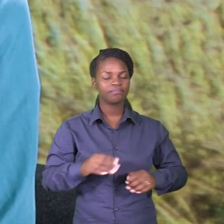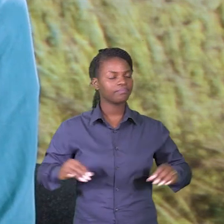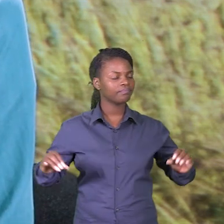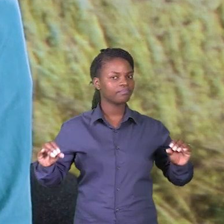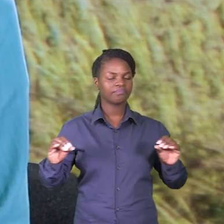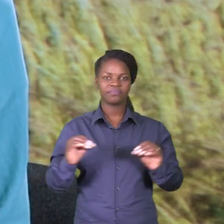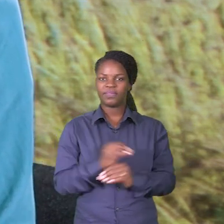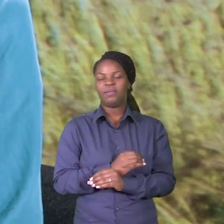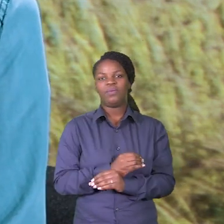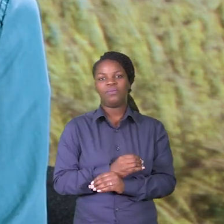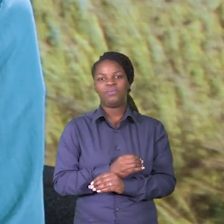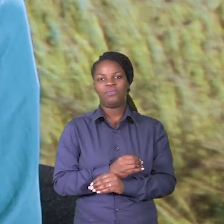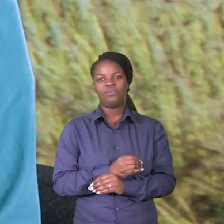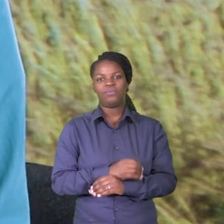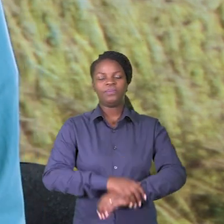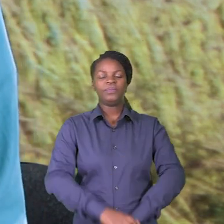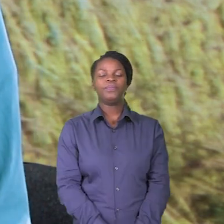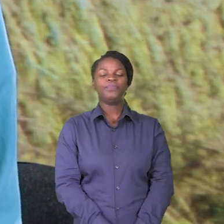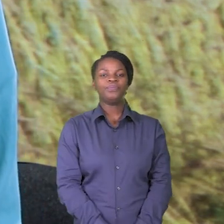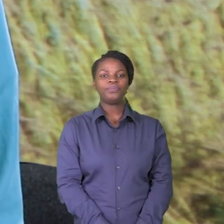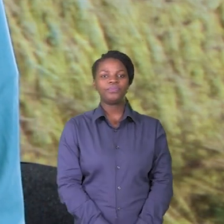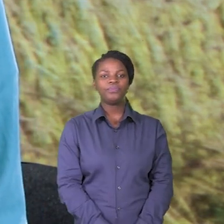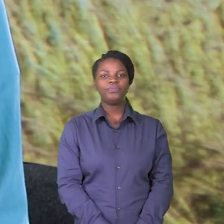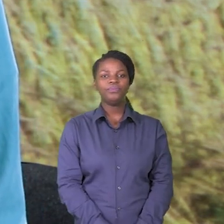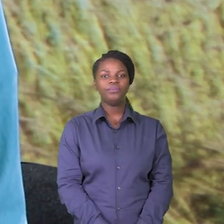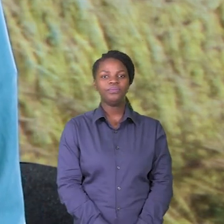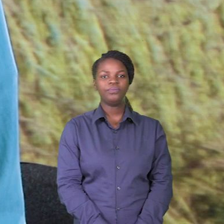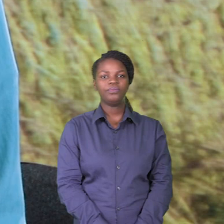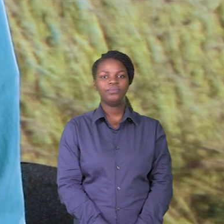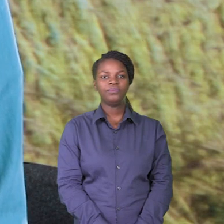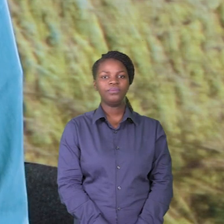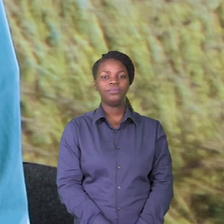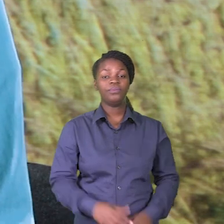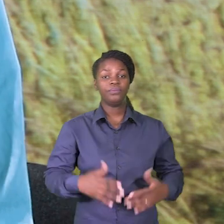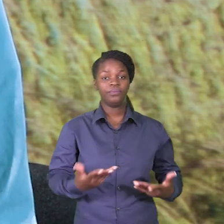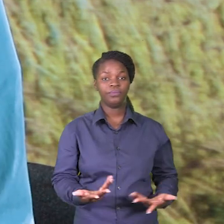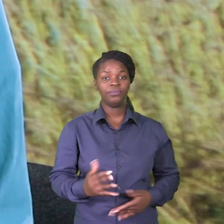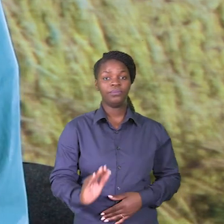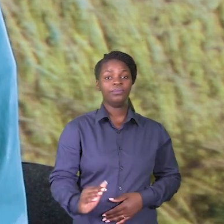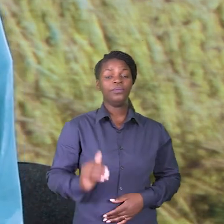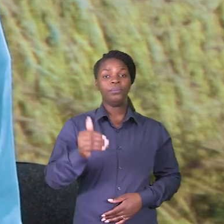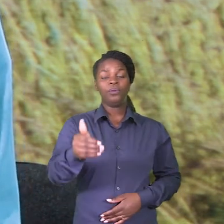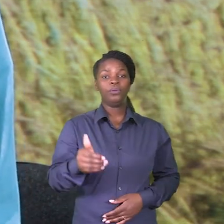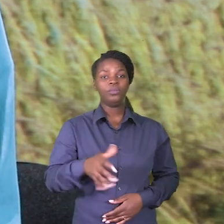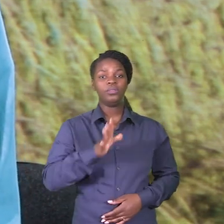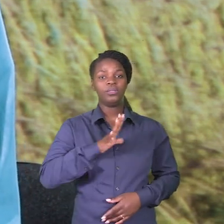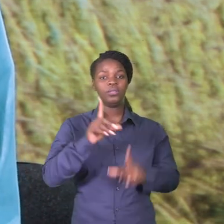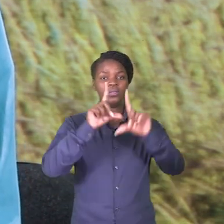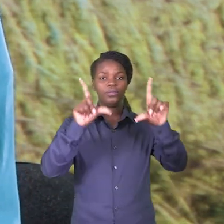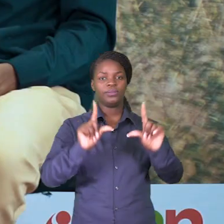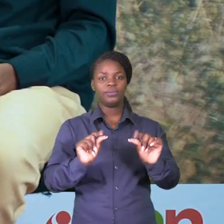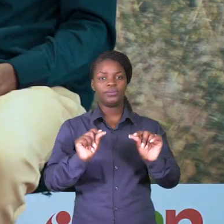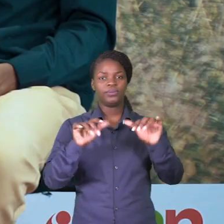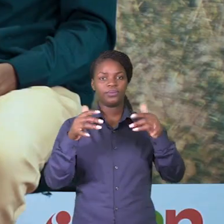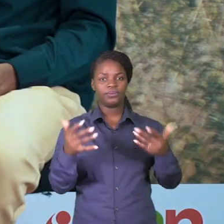situação a ocorrência que foi ah partilhada que foi encaminhada e